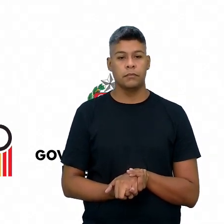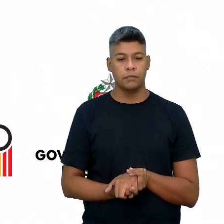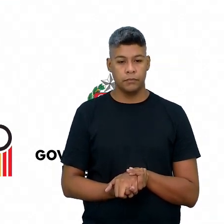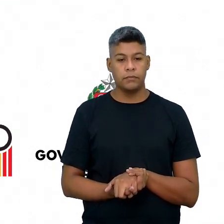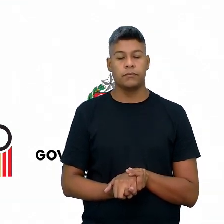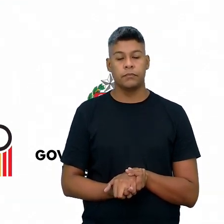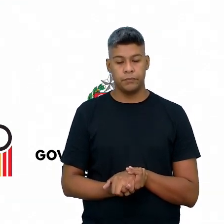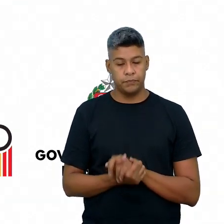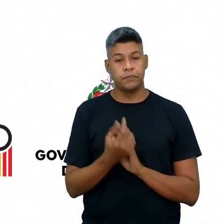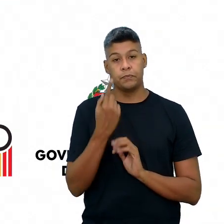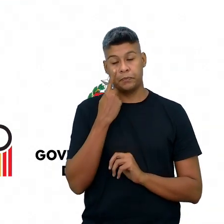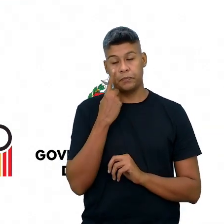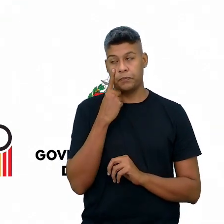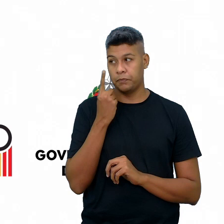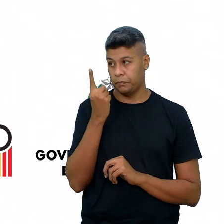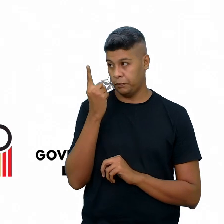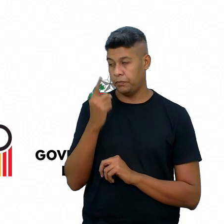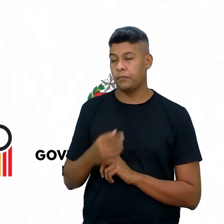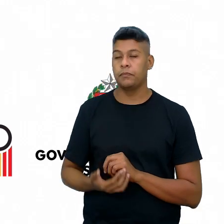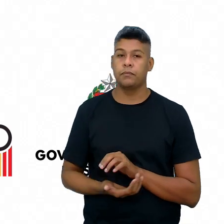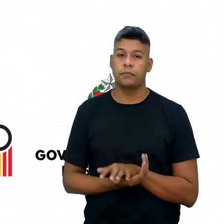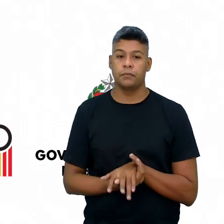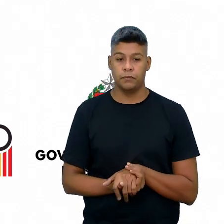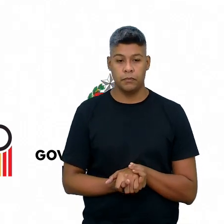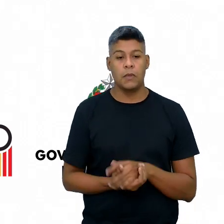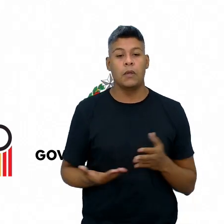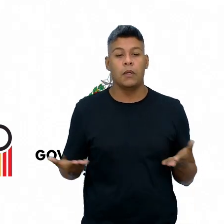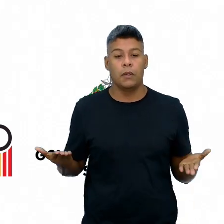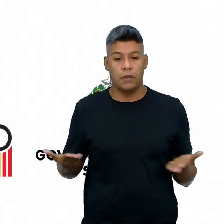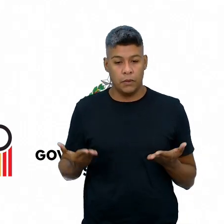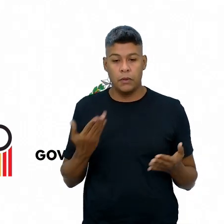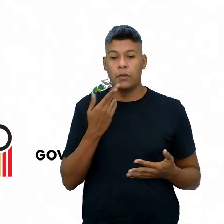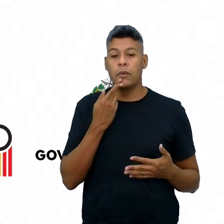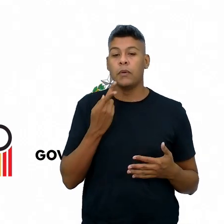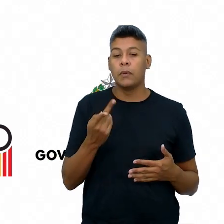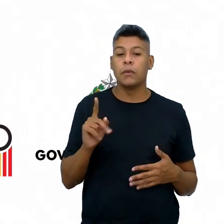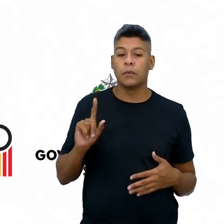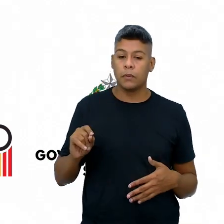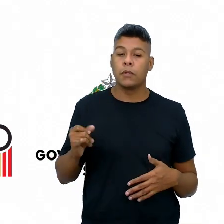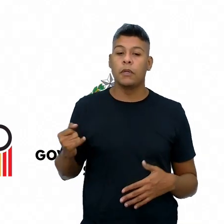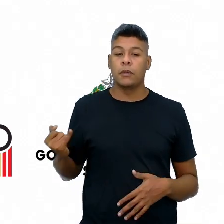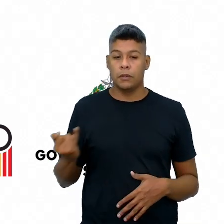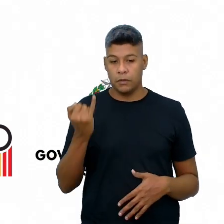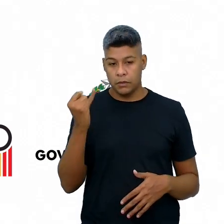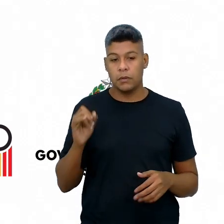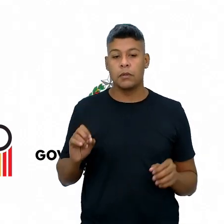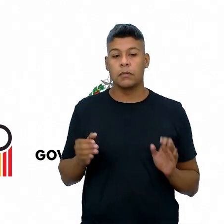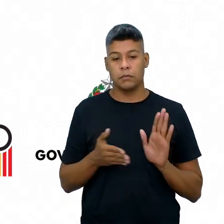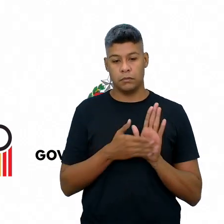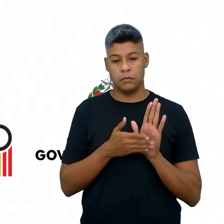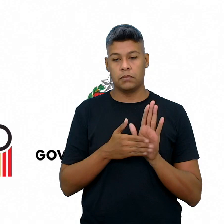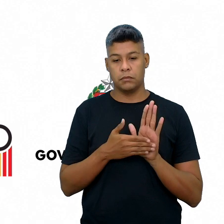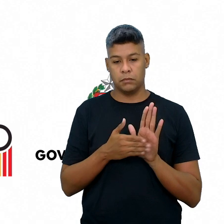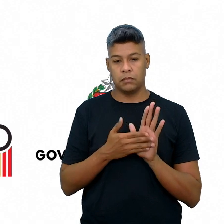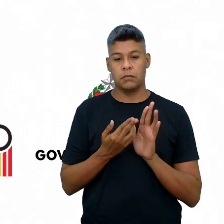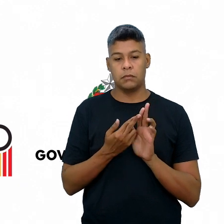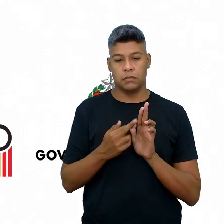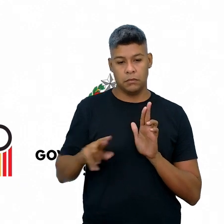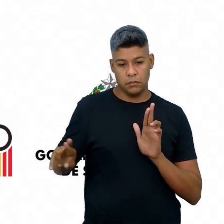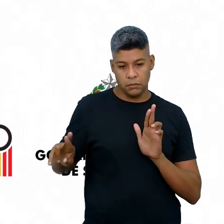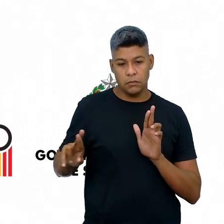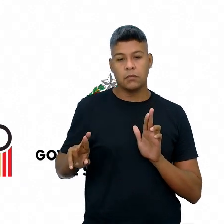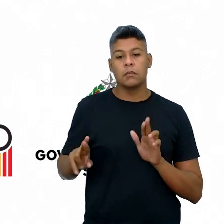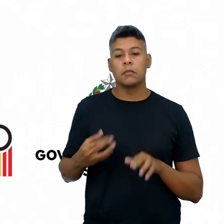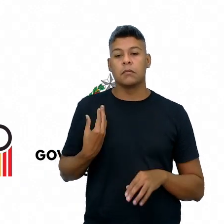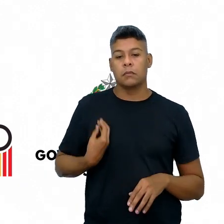Bom, já está aparecendo para vocês. Hoje nós vamos falar sobre a importância desse programa de recuperação e aprofundamento. Como